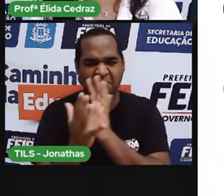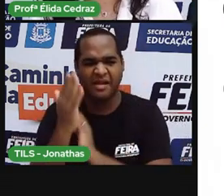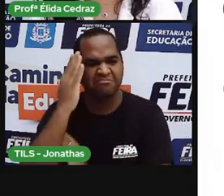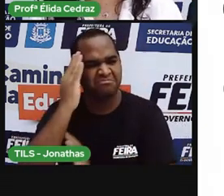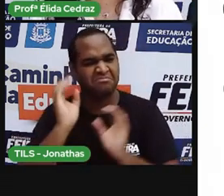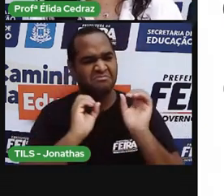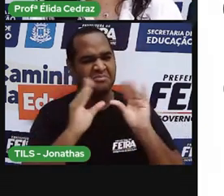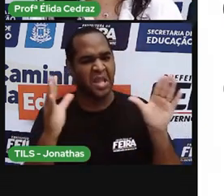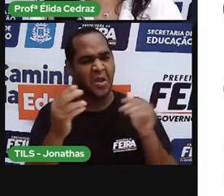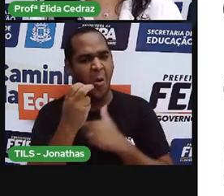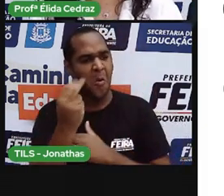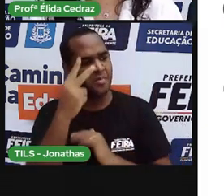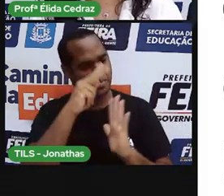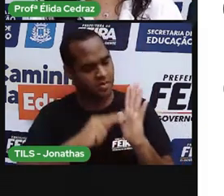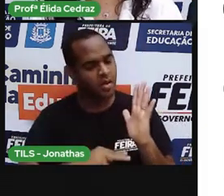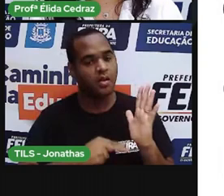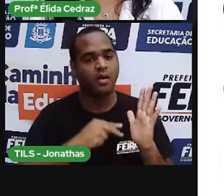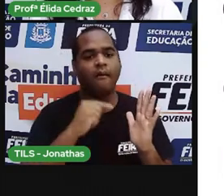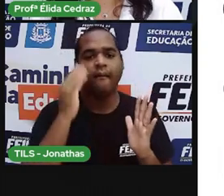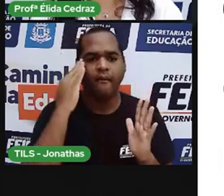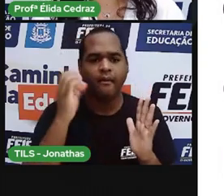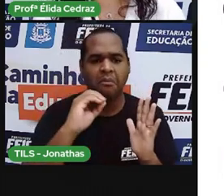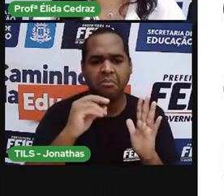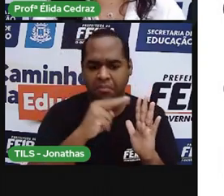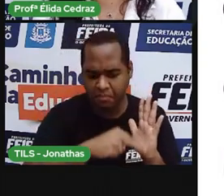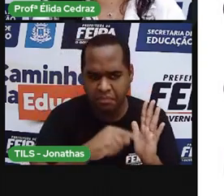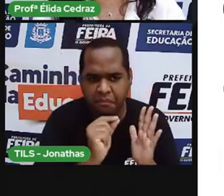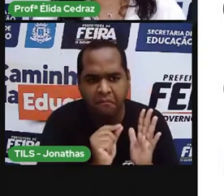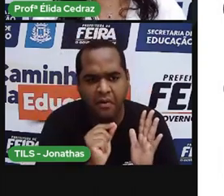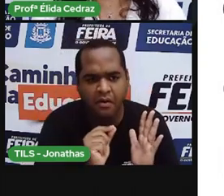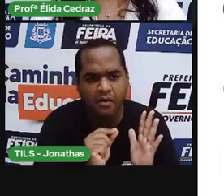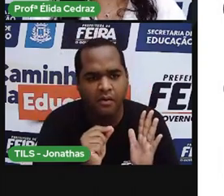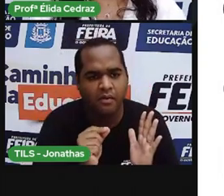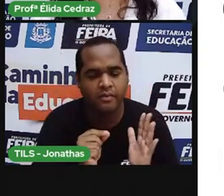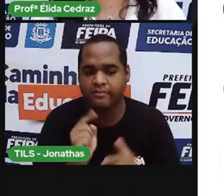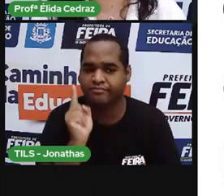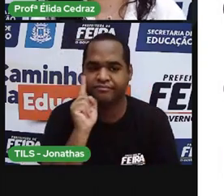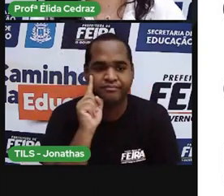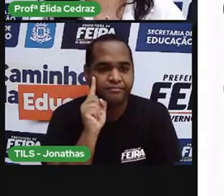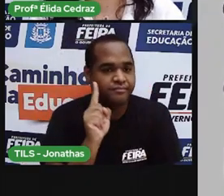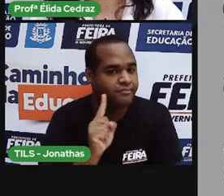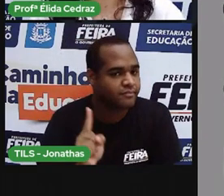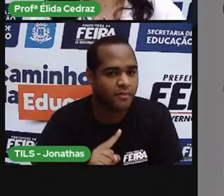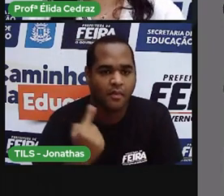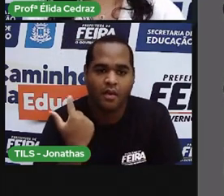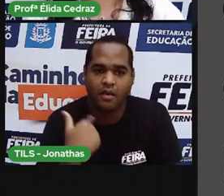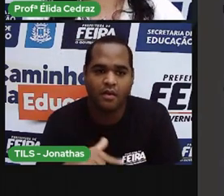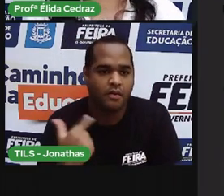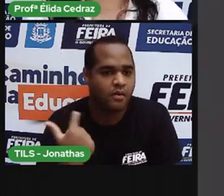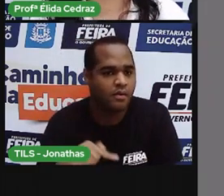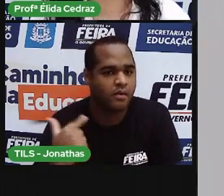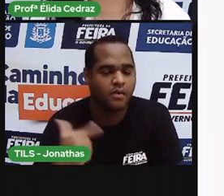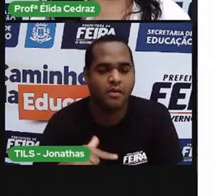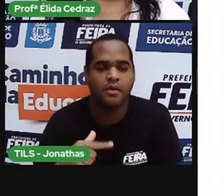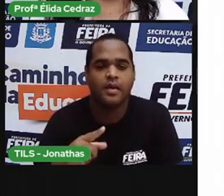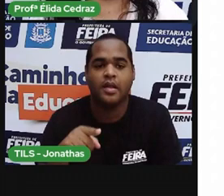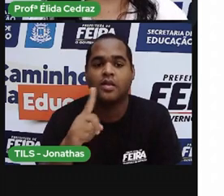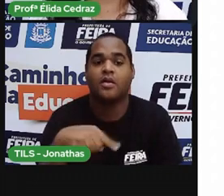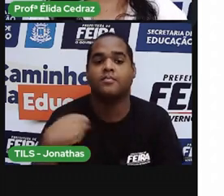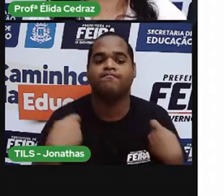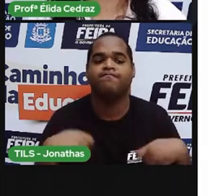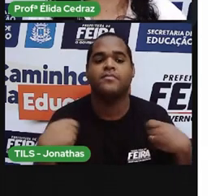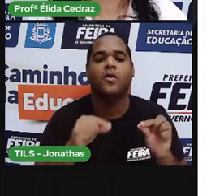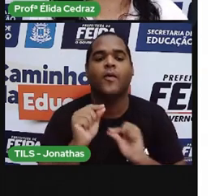nós escrevemos? Não tem como. Nós precisamos do